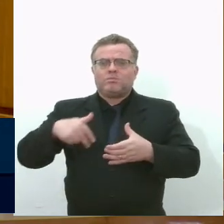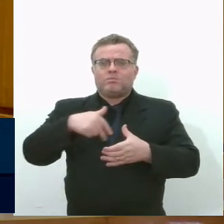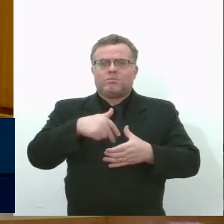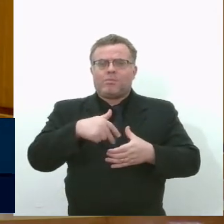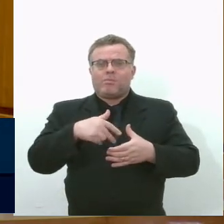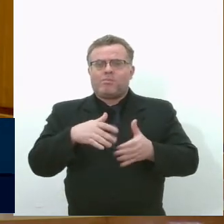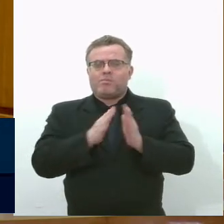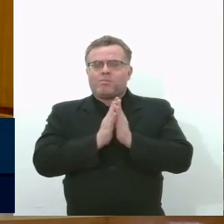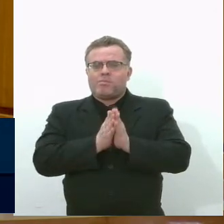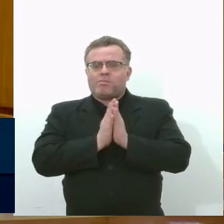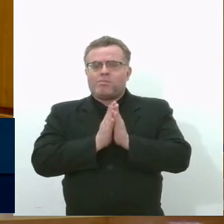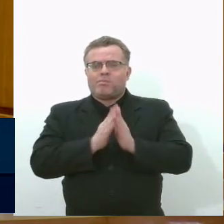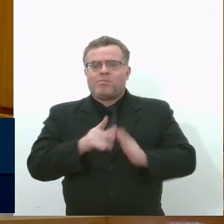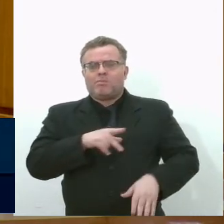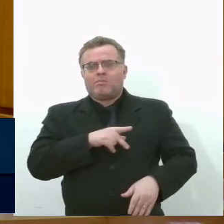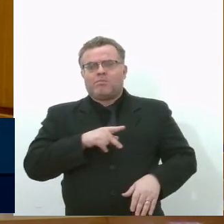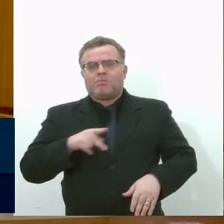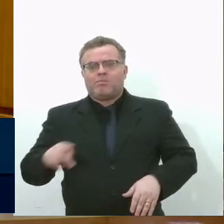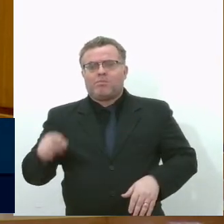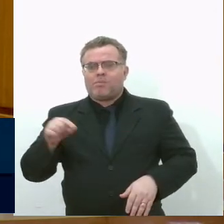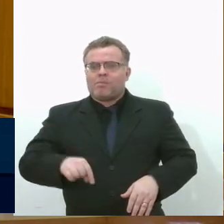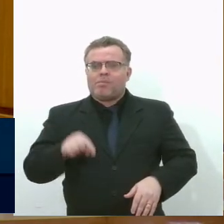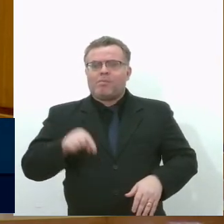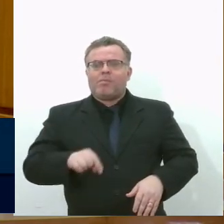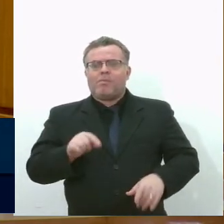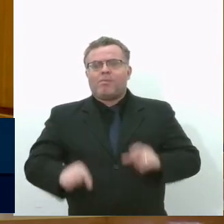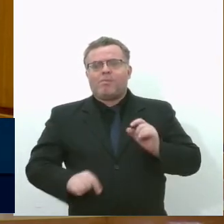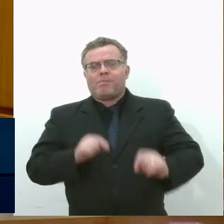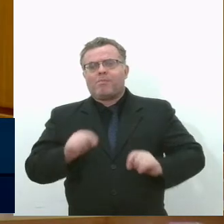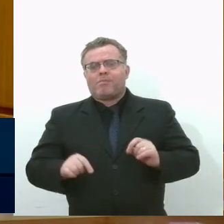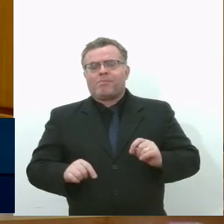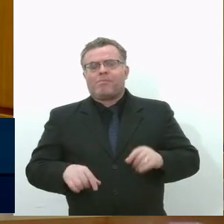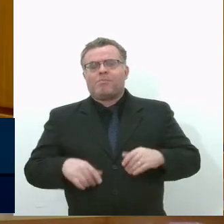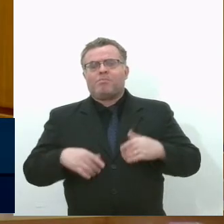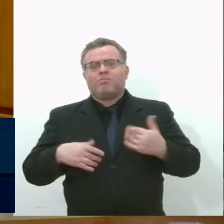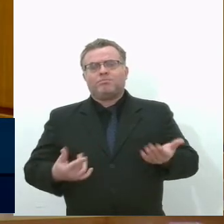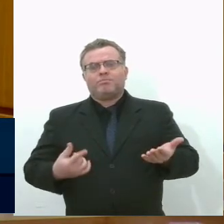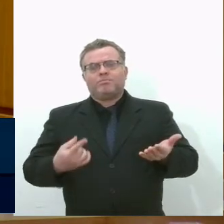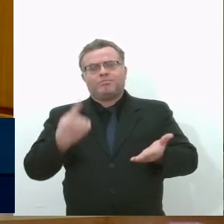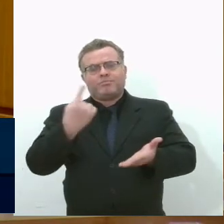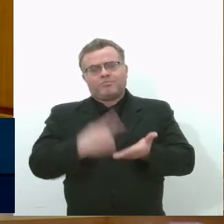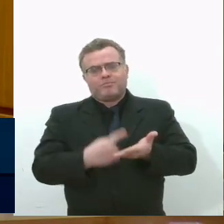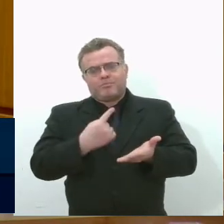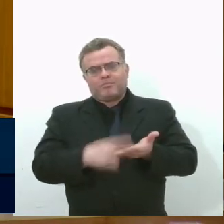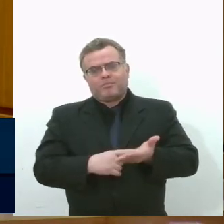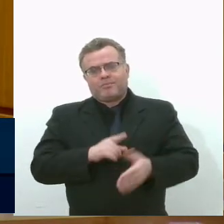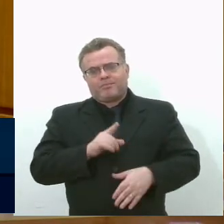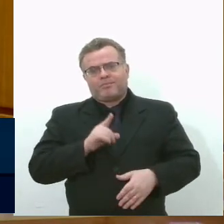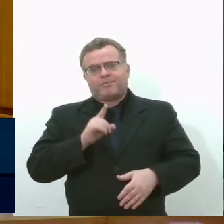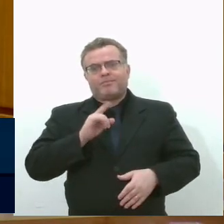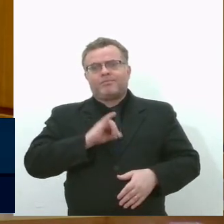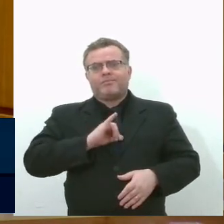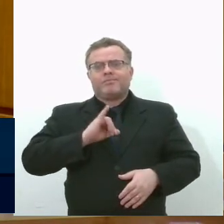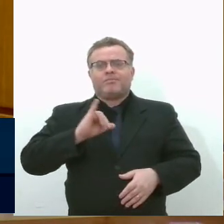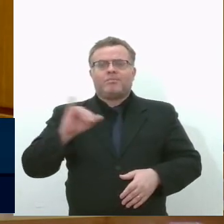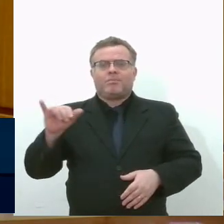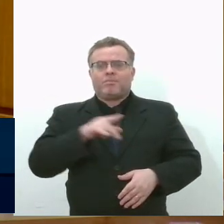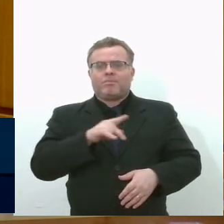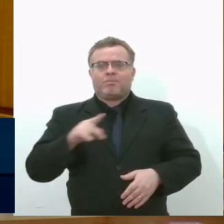presidente desta casa que faça chegar ao presidente do Tribunal de